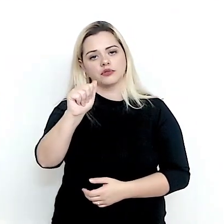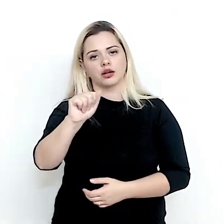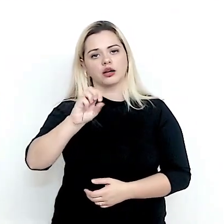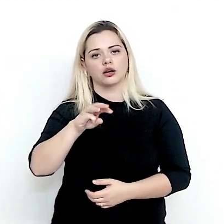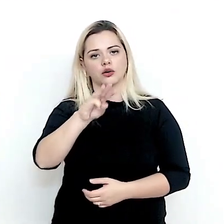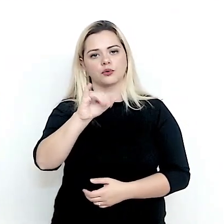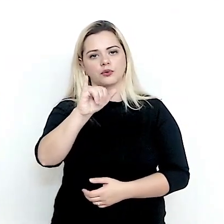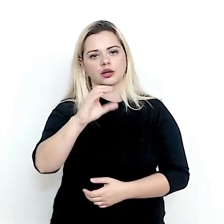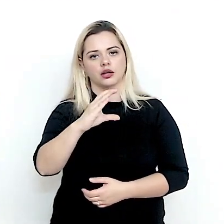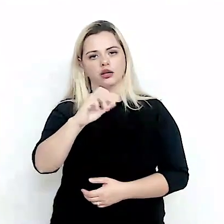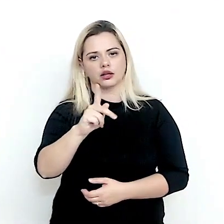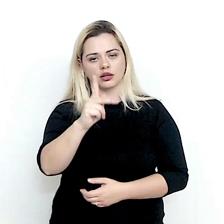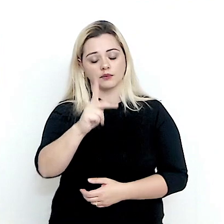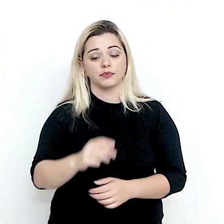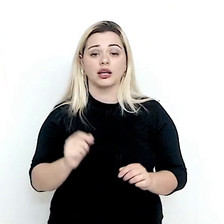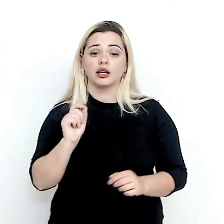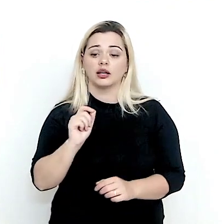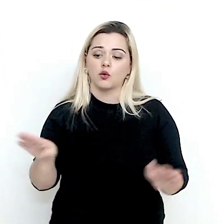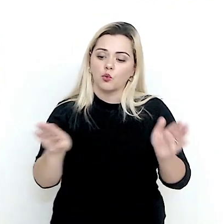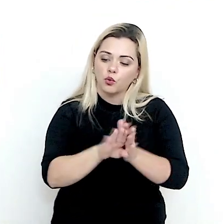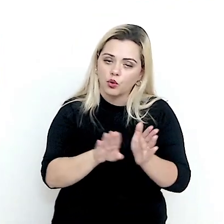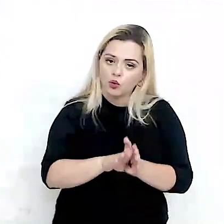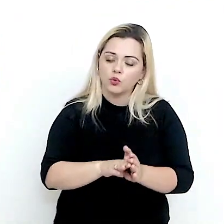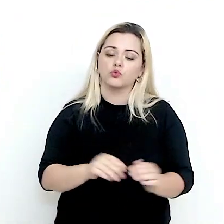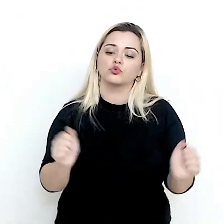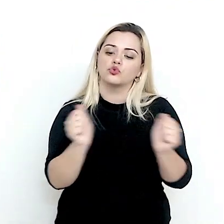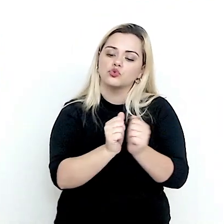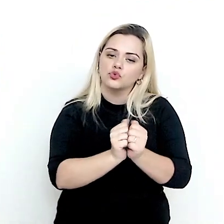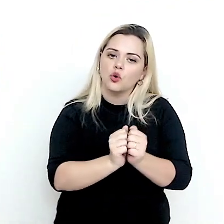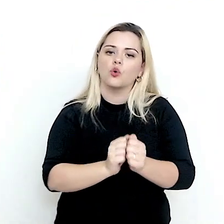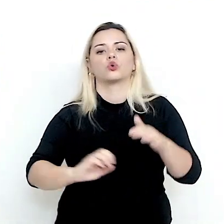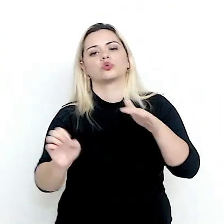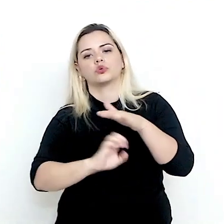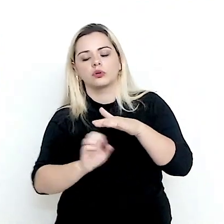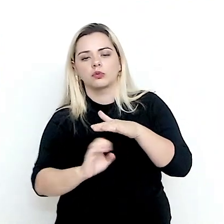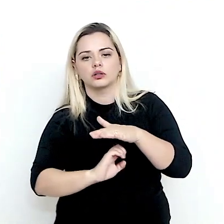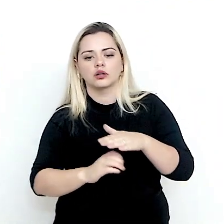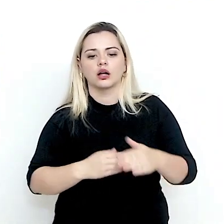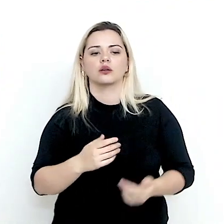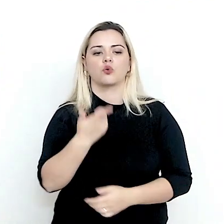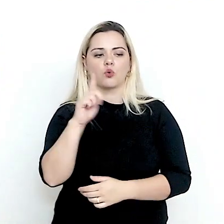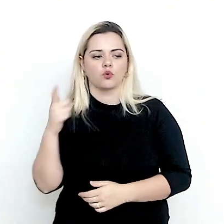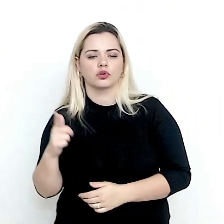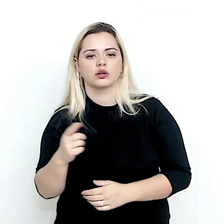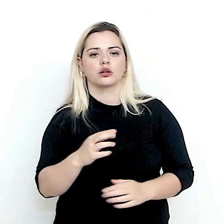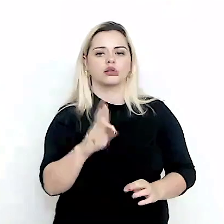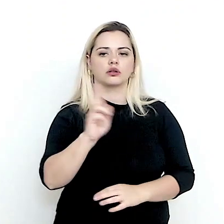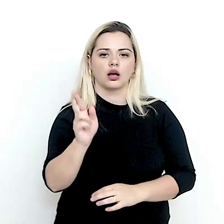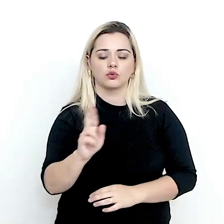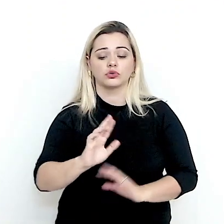tem divulgado junto ao empresariado e autoridades governamentais da Rússia as